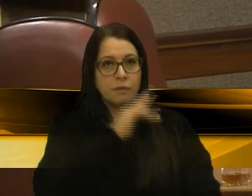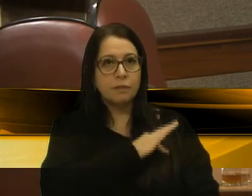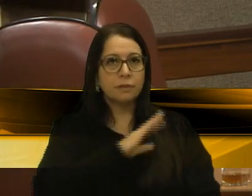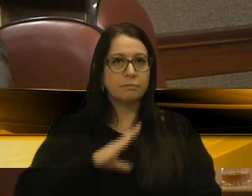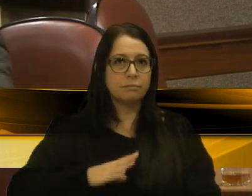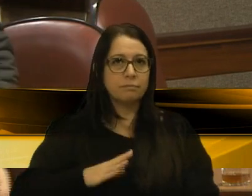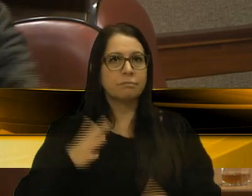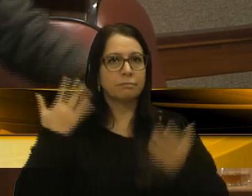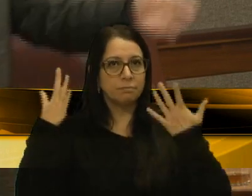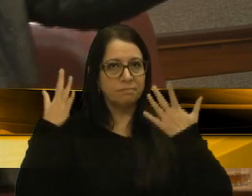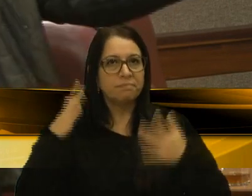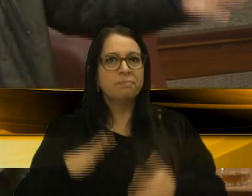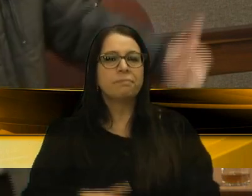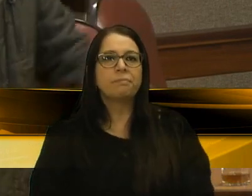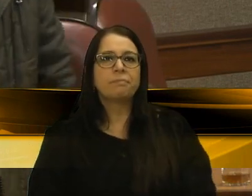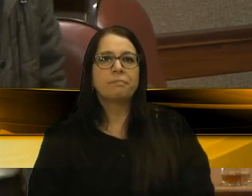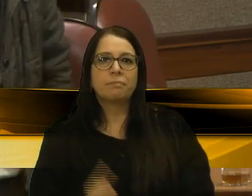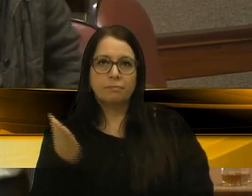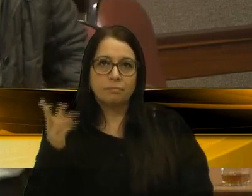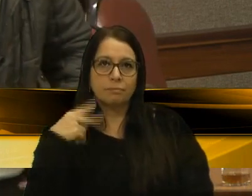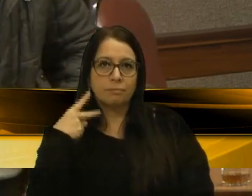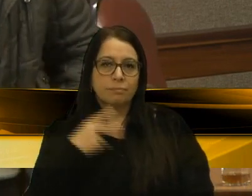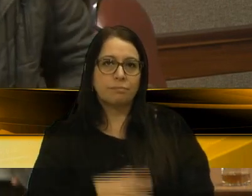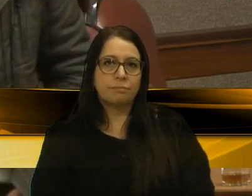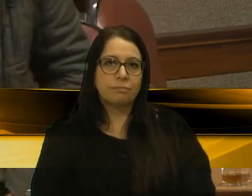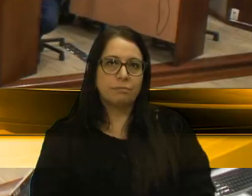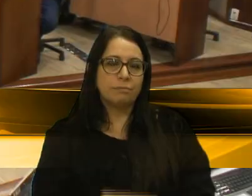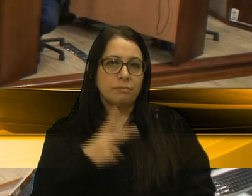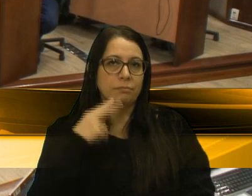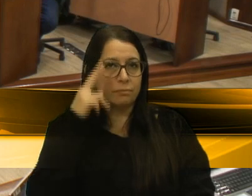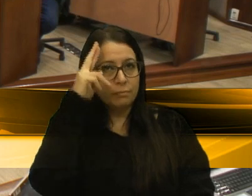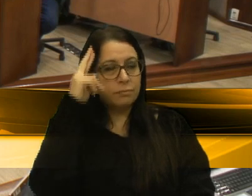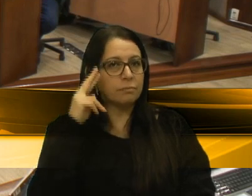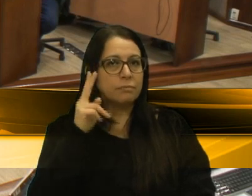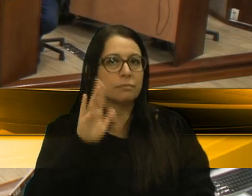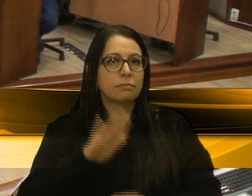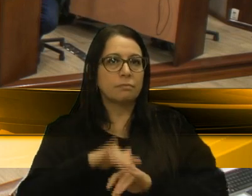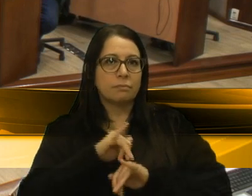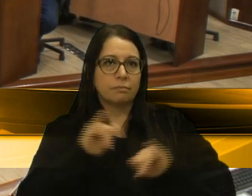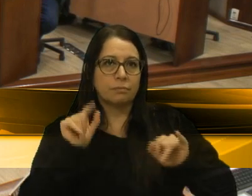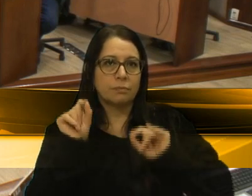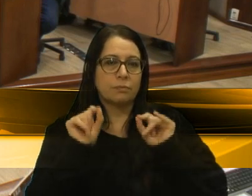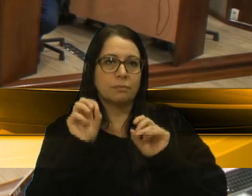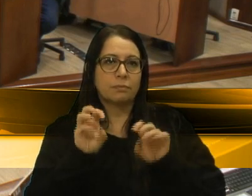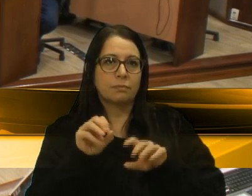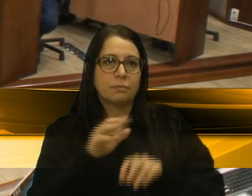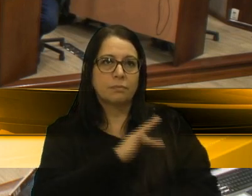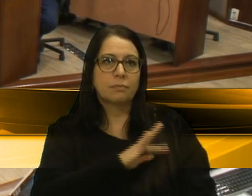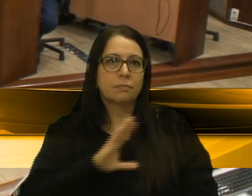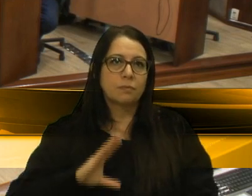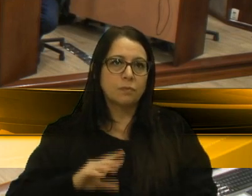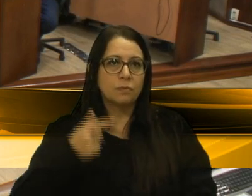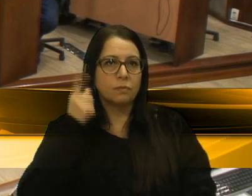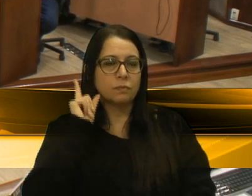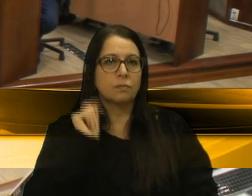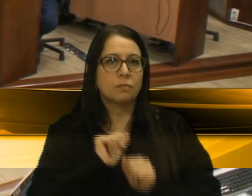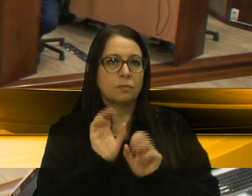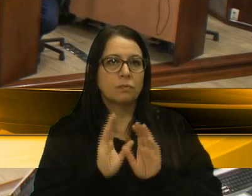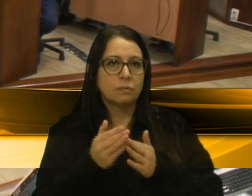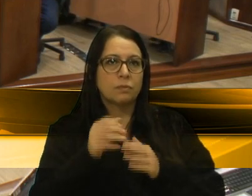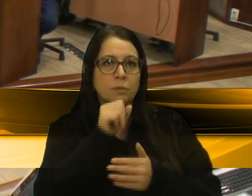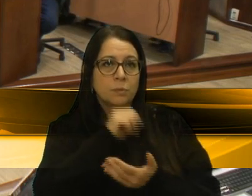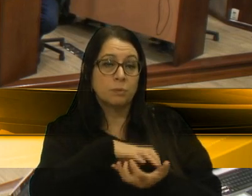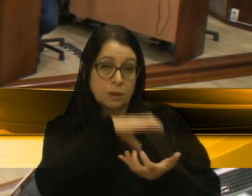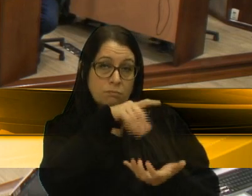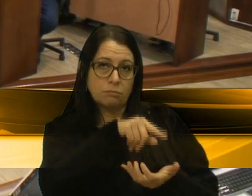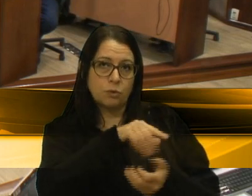vertical. Parabéns. Seu a parte, vereador. Vereador Rafael, eu ia ajudar e dar mais uma informação com relação à educação em Flores da Cunha. Nós estivemos lá ontem com a comissão do idoso,